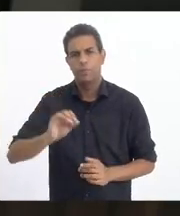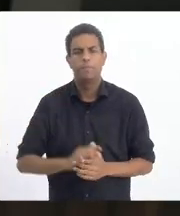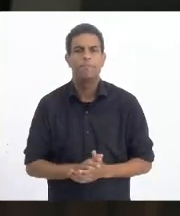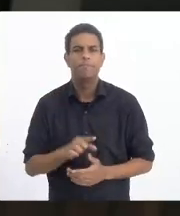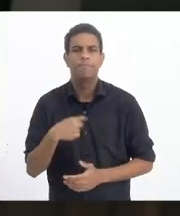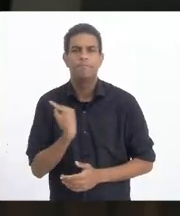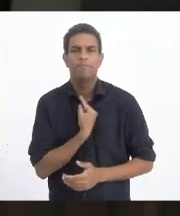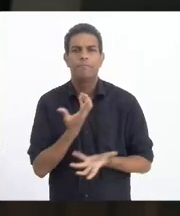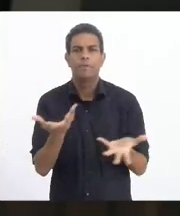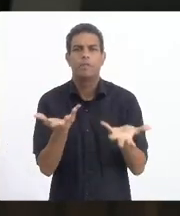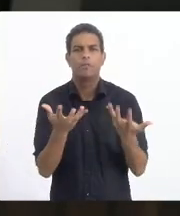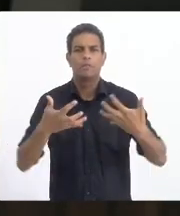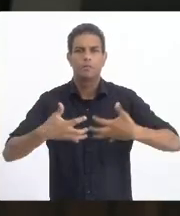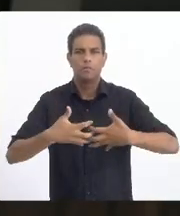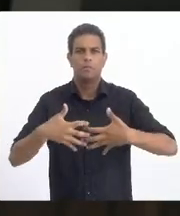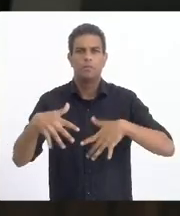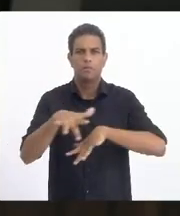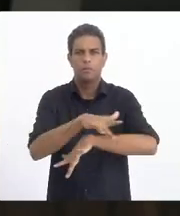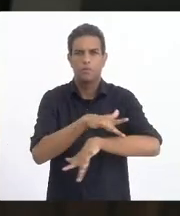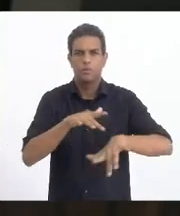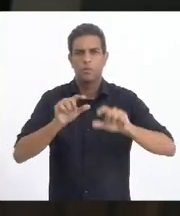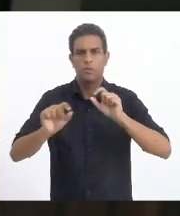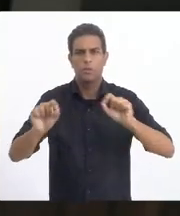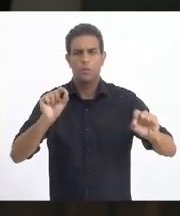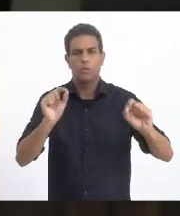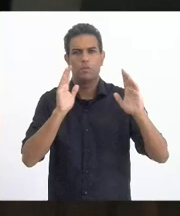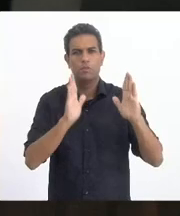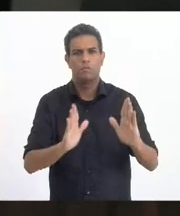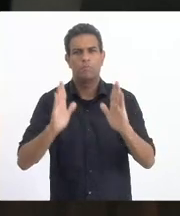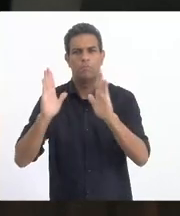quero me dirigir aqui aos meus caros,